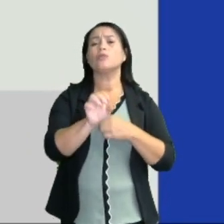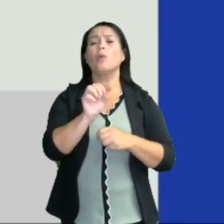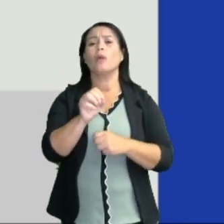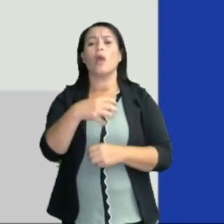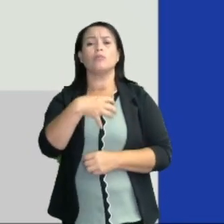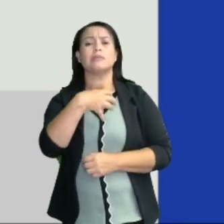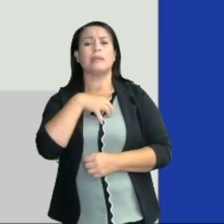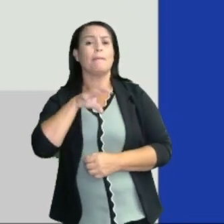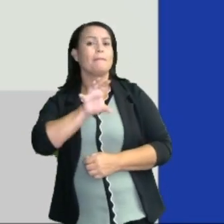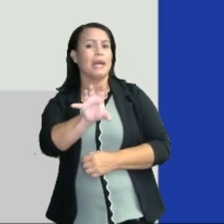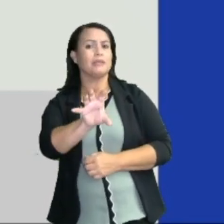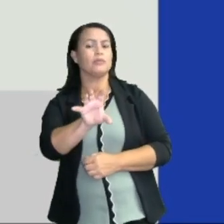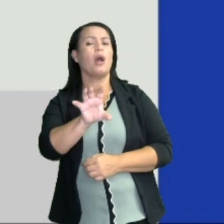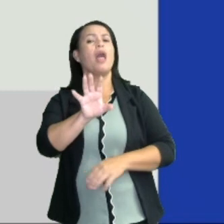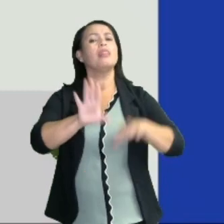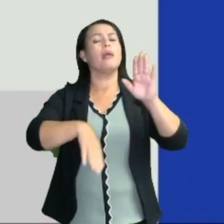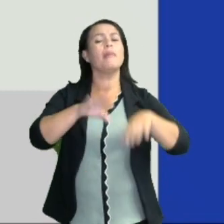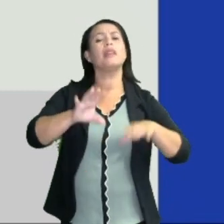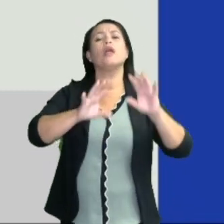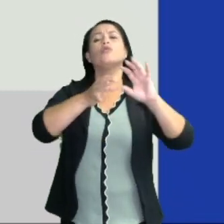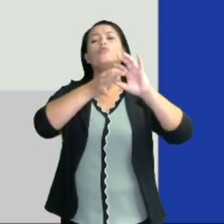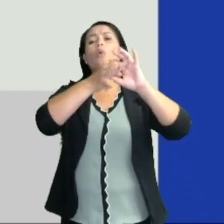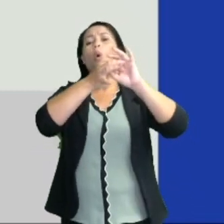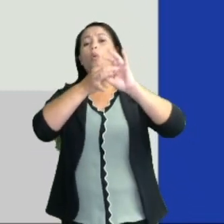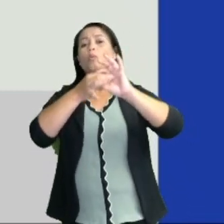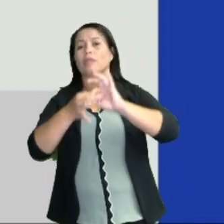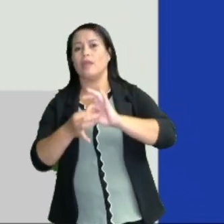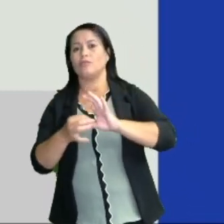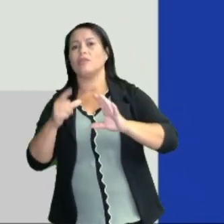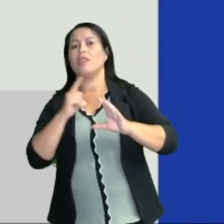do contexto em que a mesma esteja inserida.